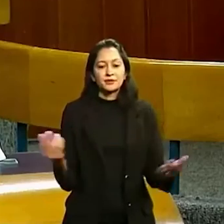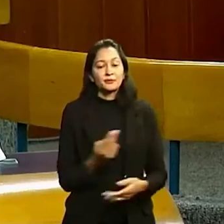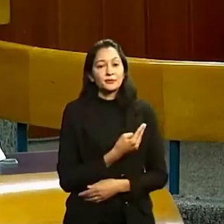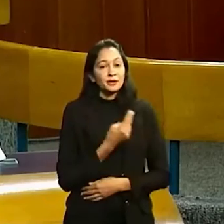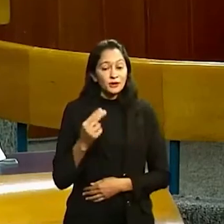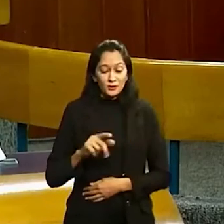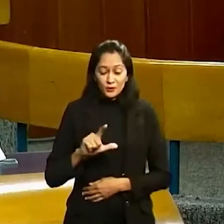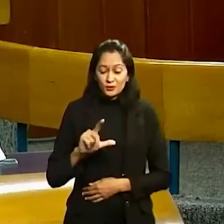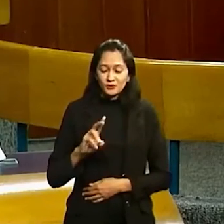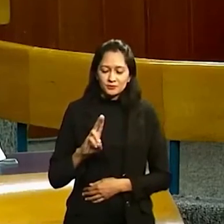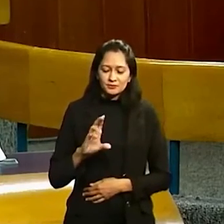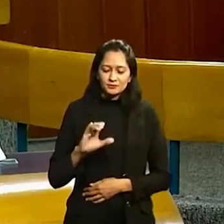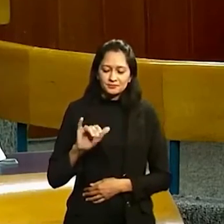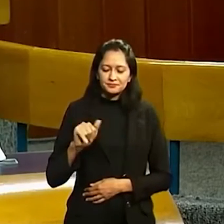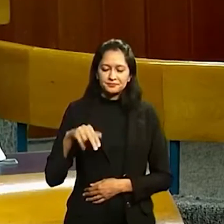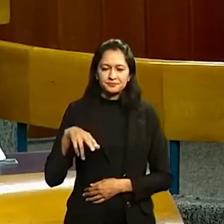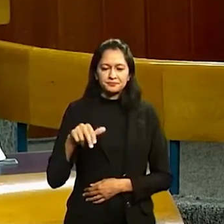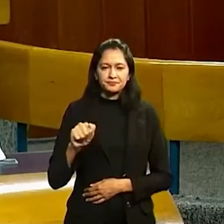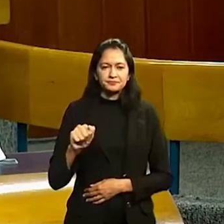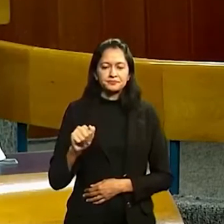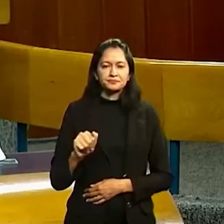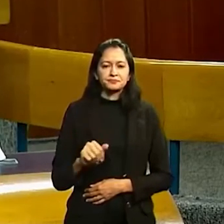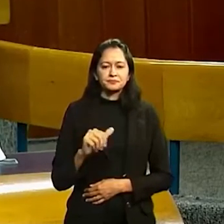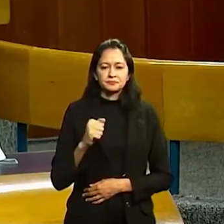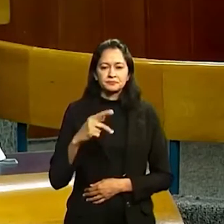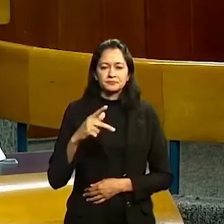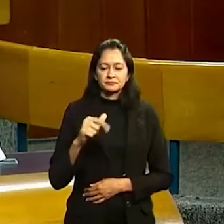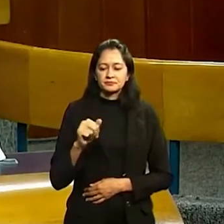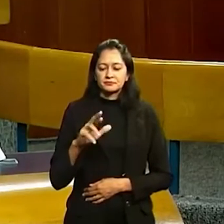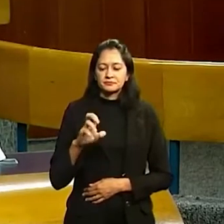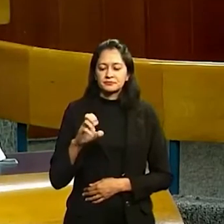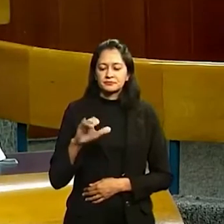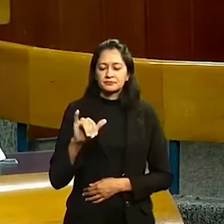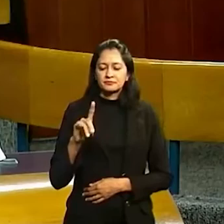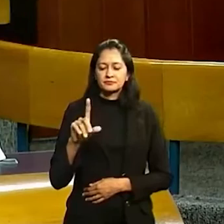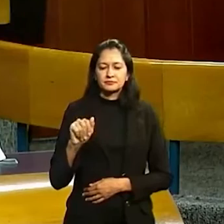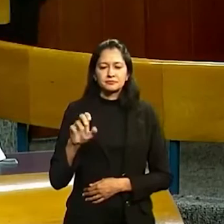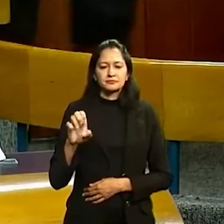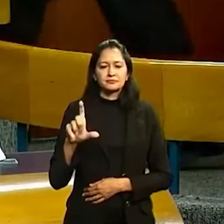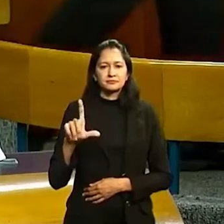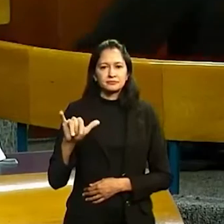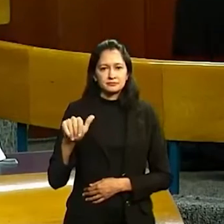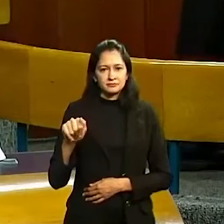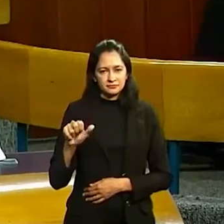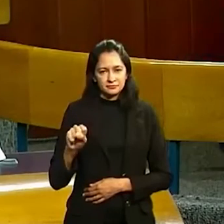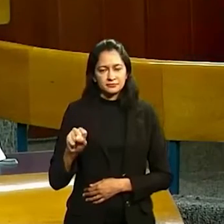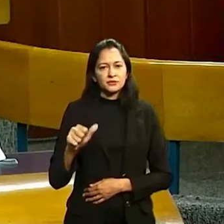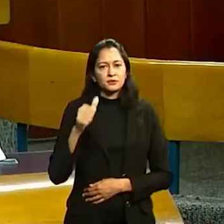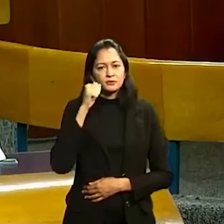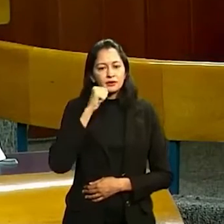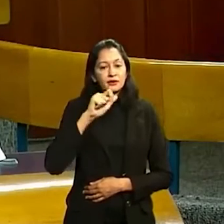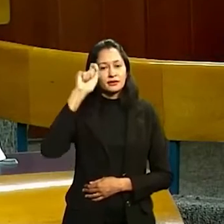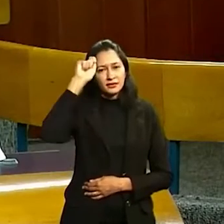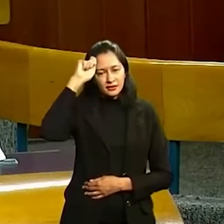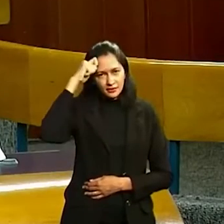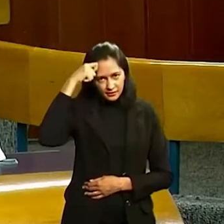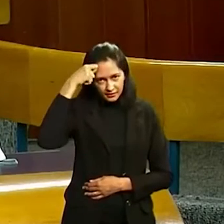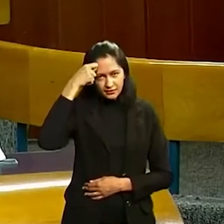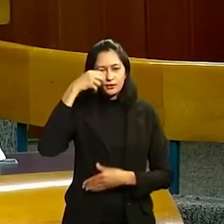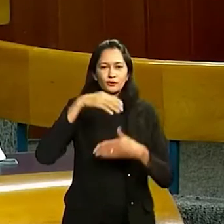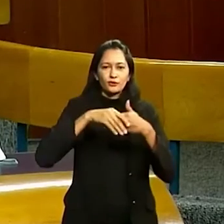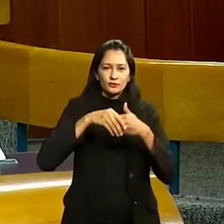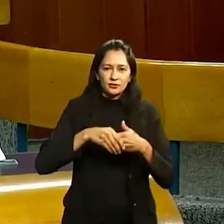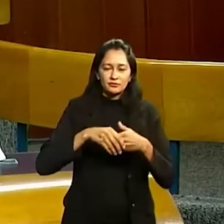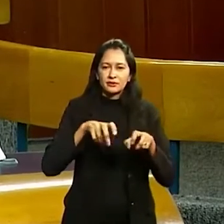Luciana Aparecida Elias, uma mulher preta que vem cumprimentar essa mesa, agradecendo para o vereador Mauro